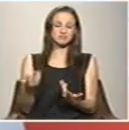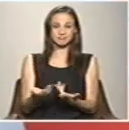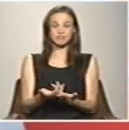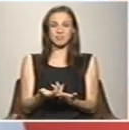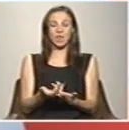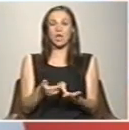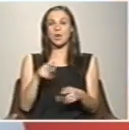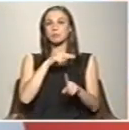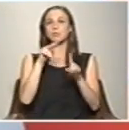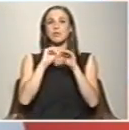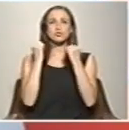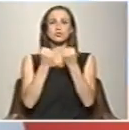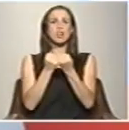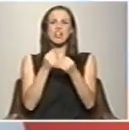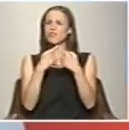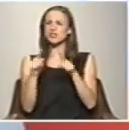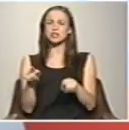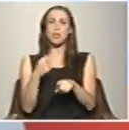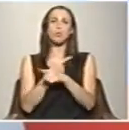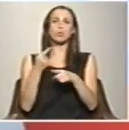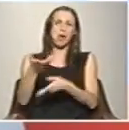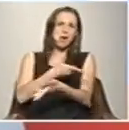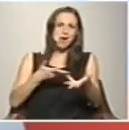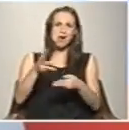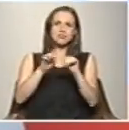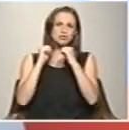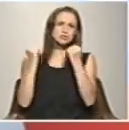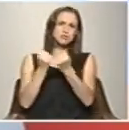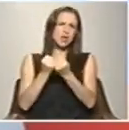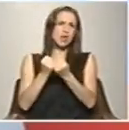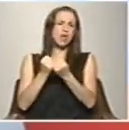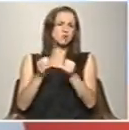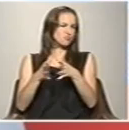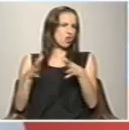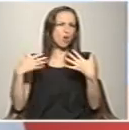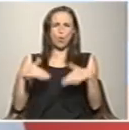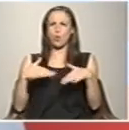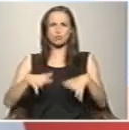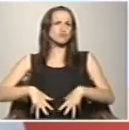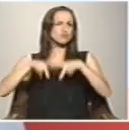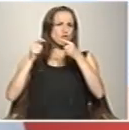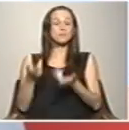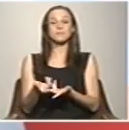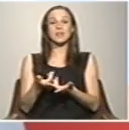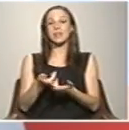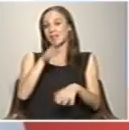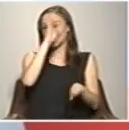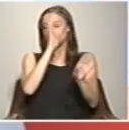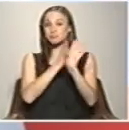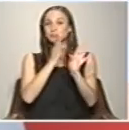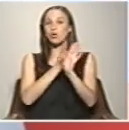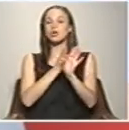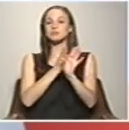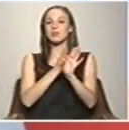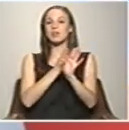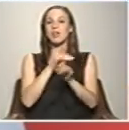vista social não é assim, porque vivências sociais estão sempre a aumentar, e do ponto de vista psicológico temos que saber dividir as competências